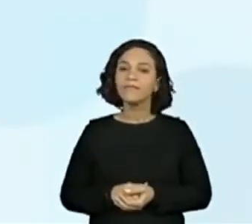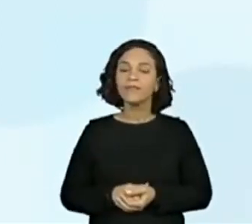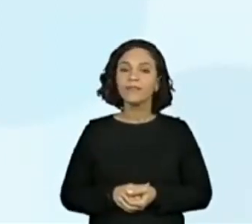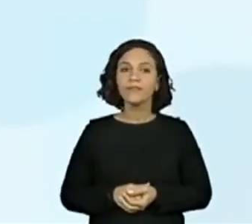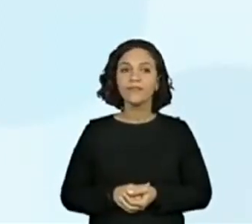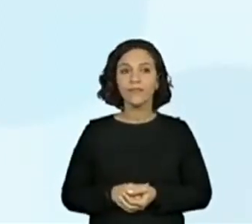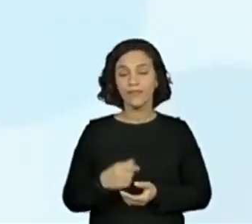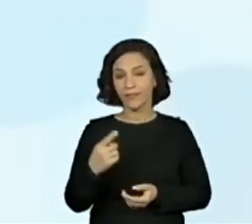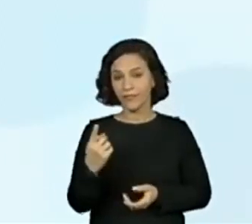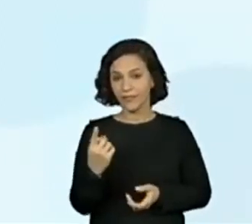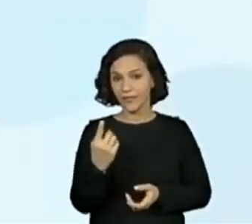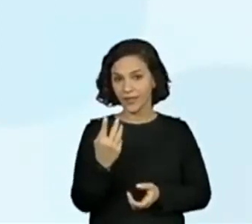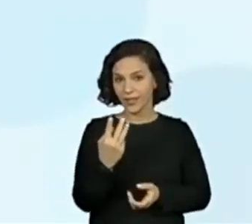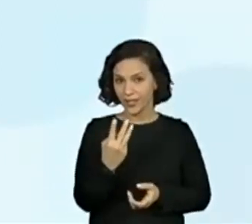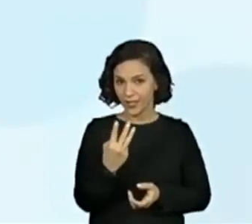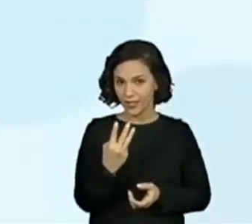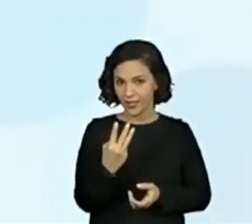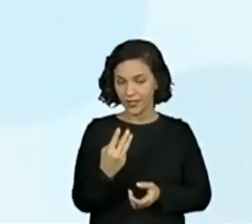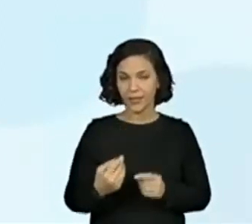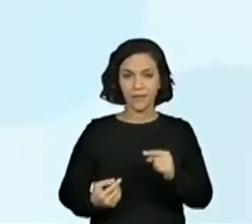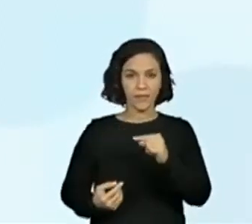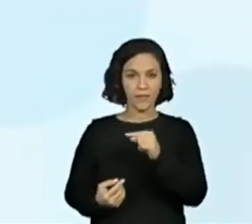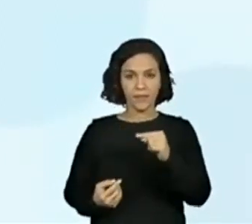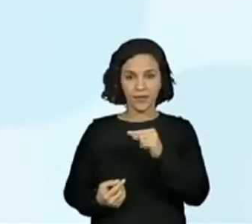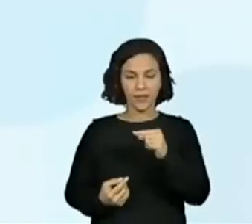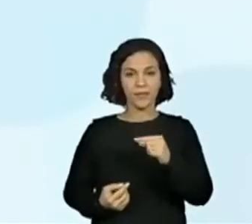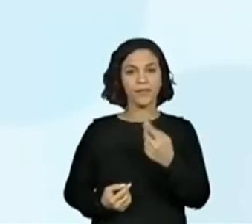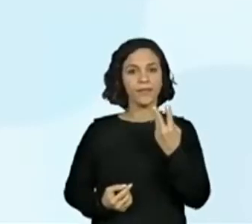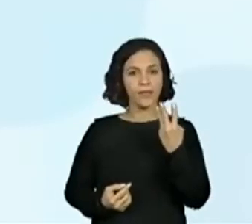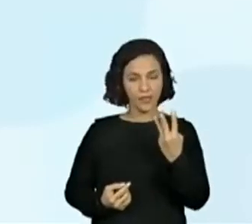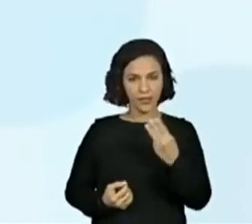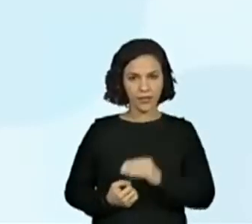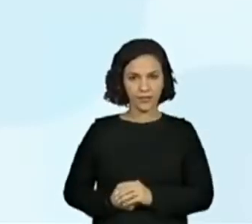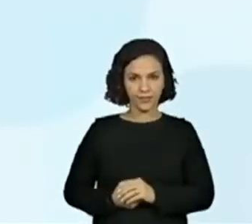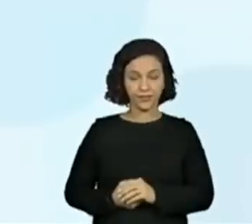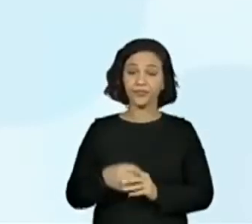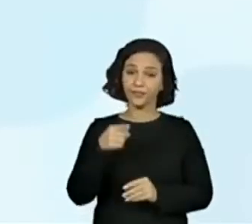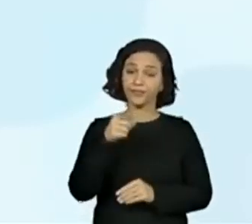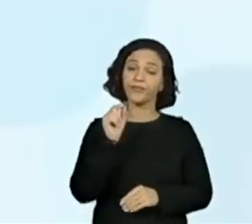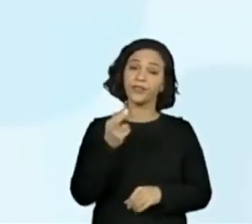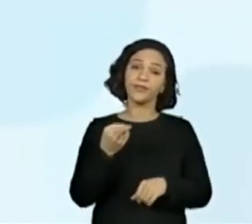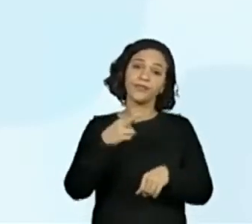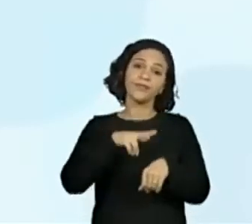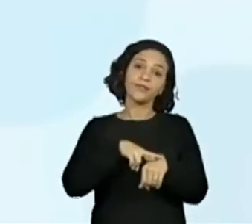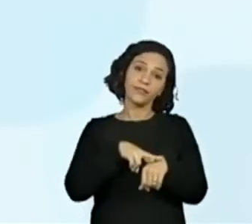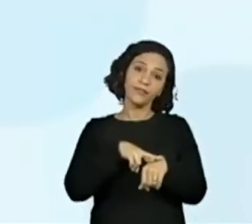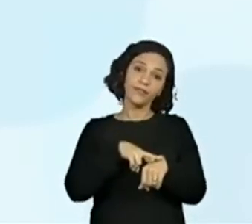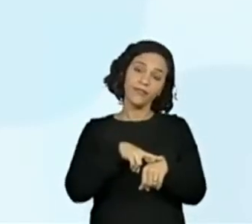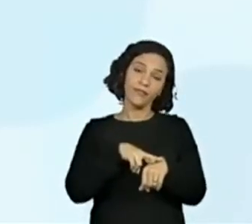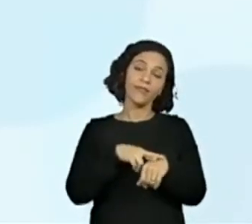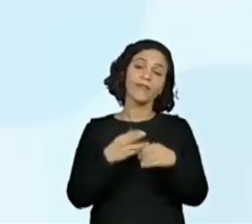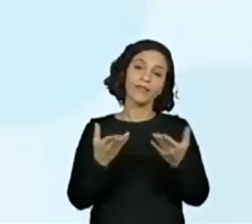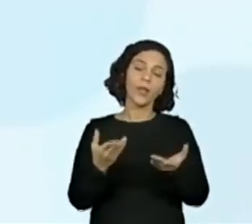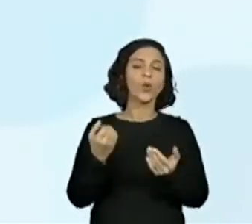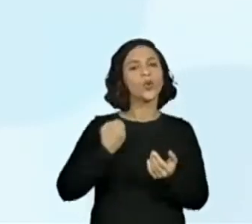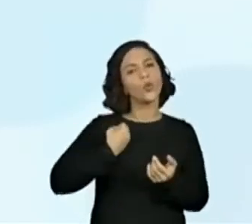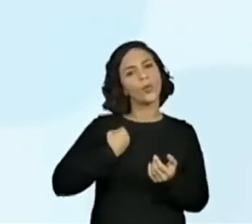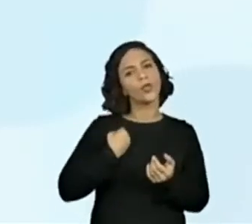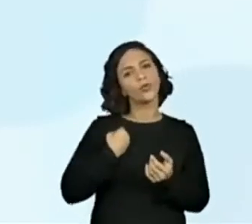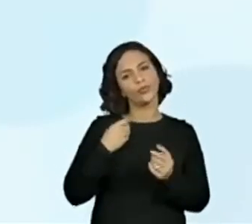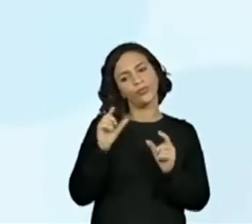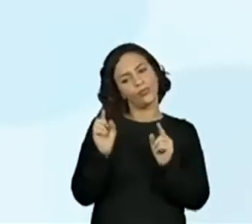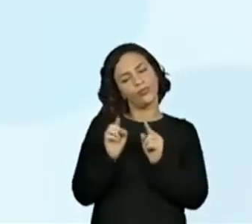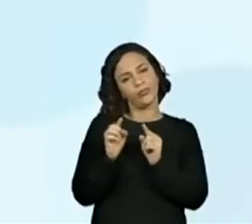13. Vamos ver. Menos 3. Lembrando que é processo de recuperação, então tem que ser números menores mesmo.